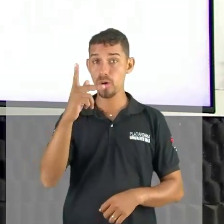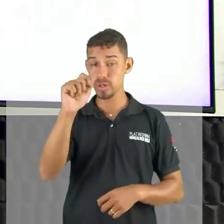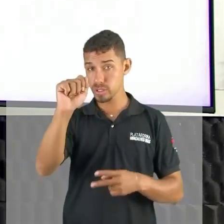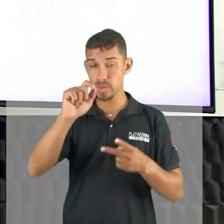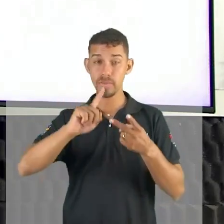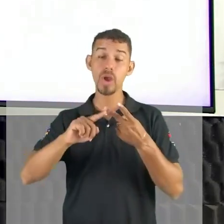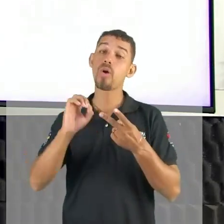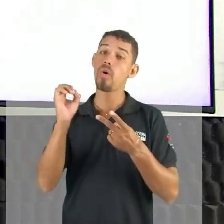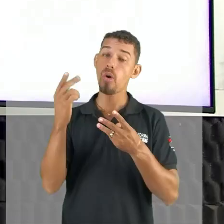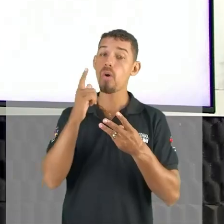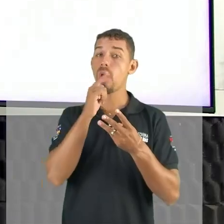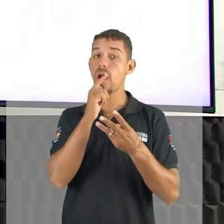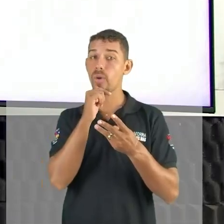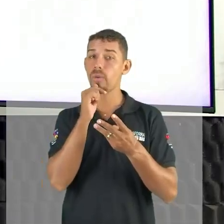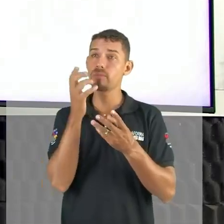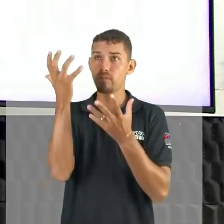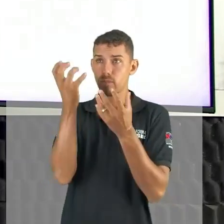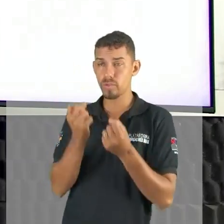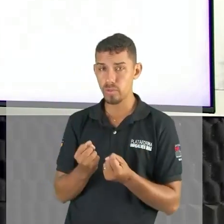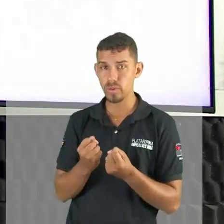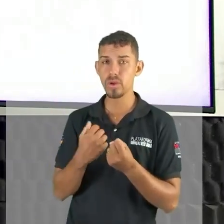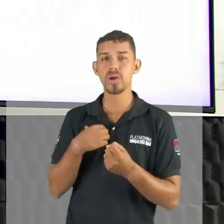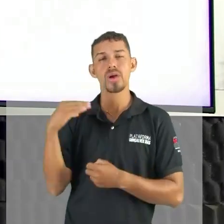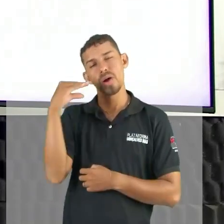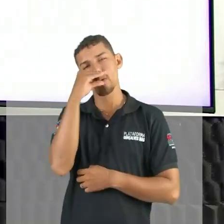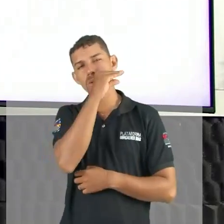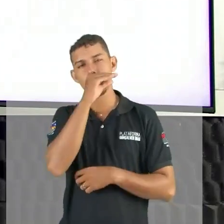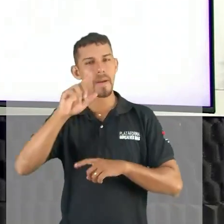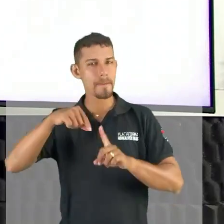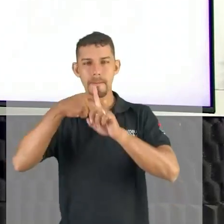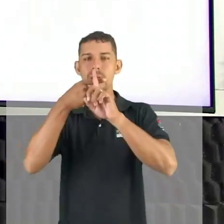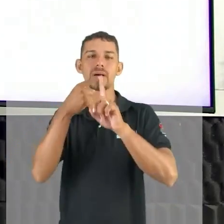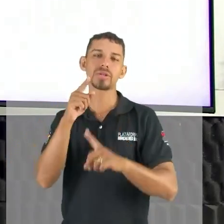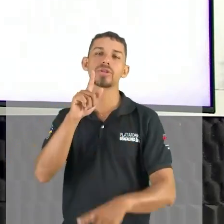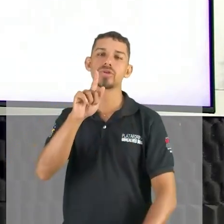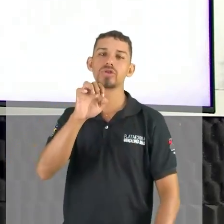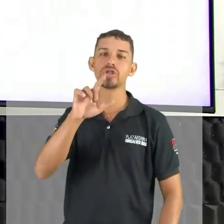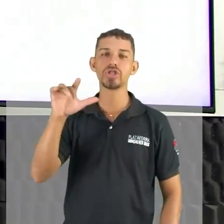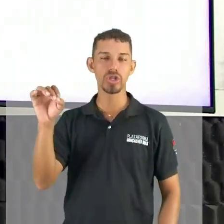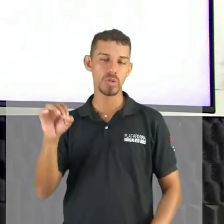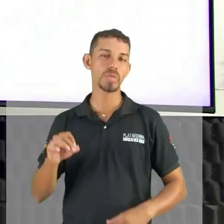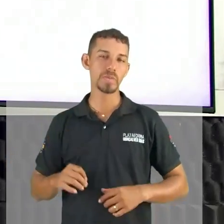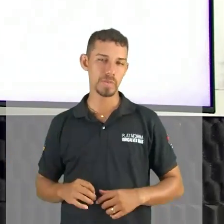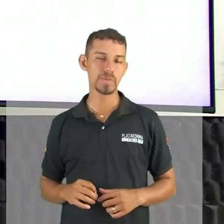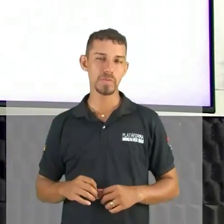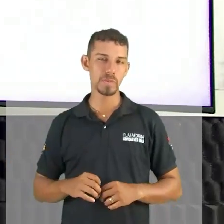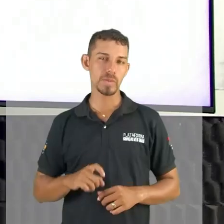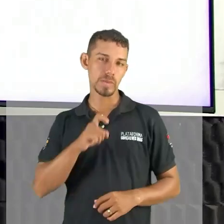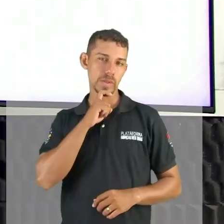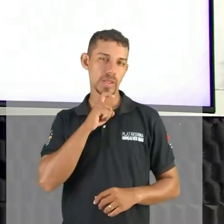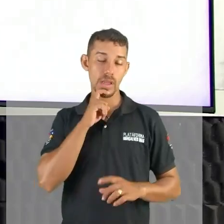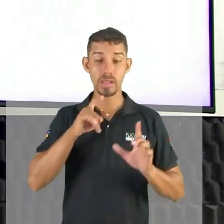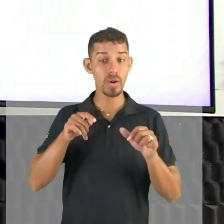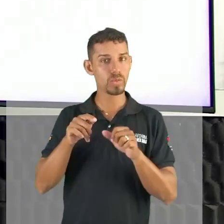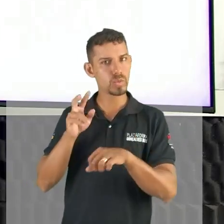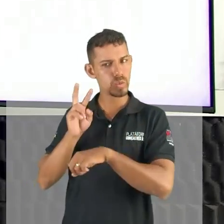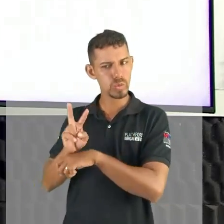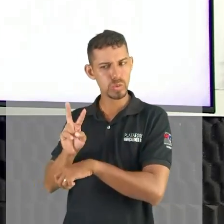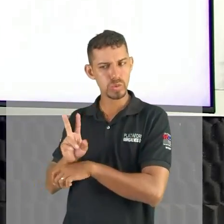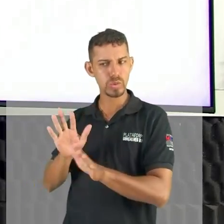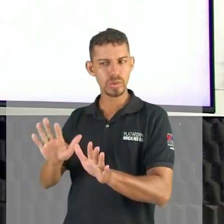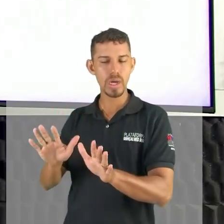os dois vão absorver essa luz, refletindo calor muito mais do que o gelo. Entende? Então, preservar essa região